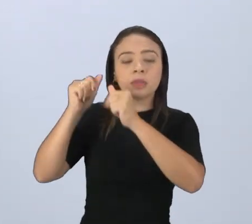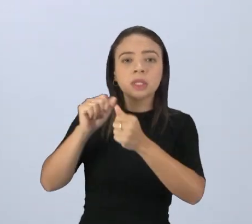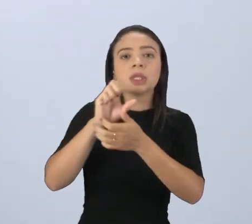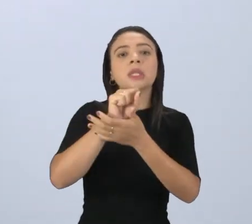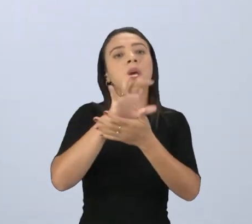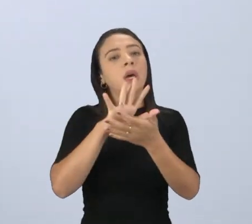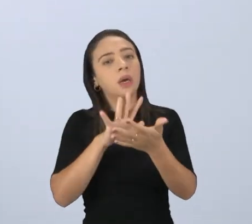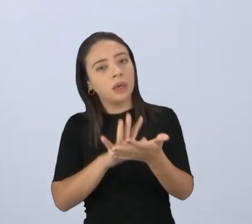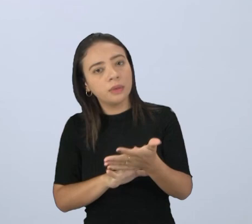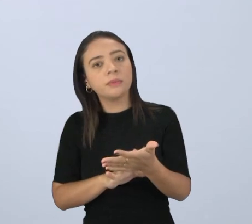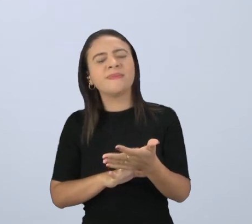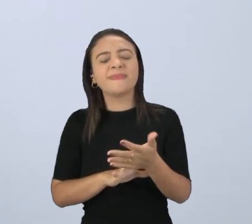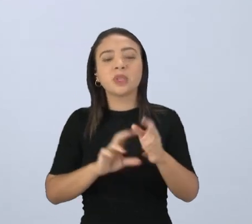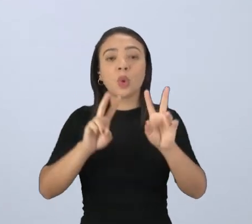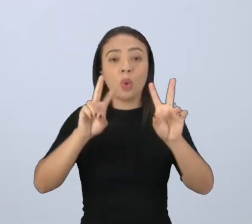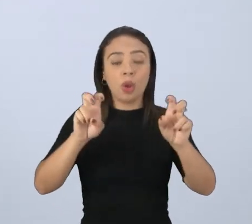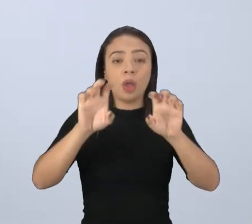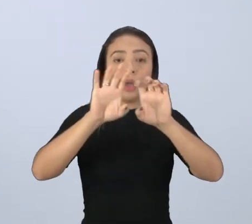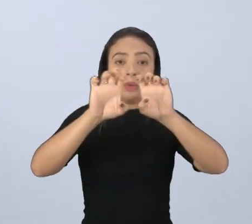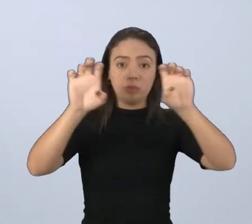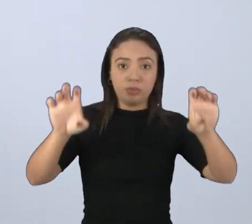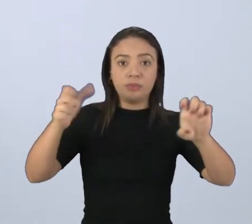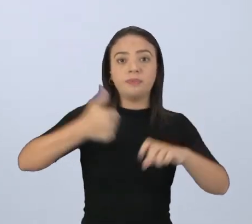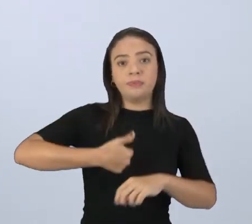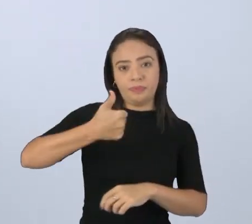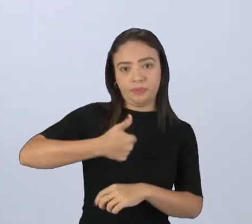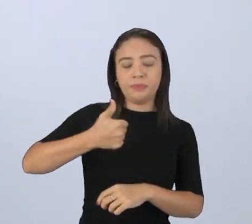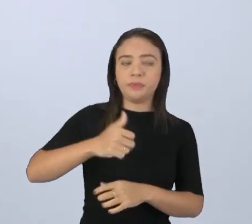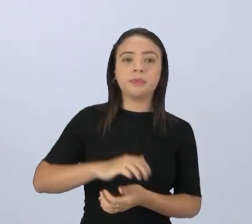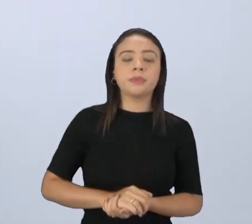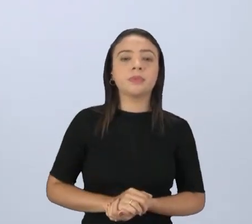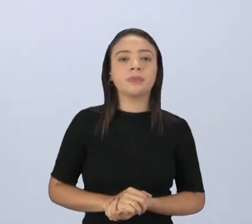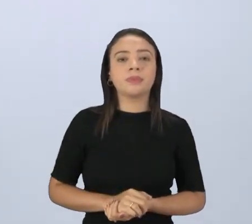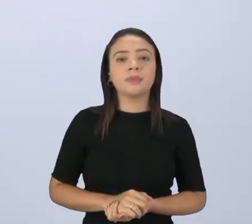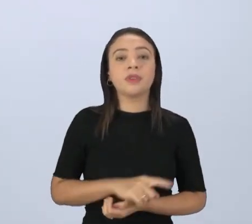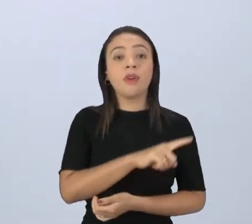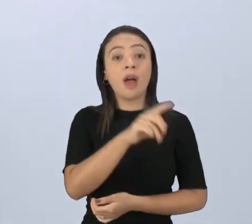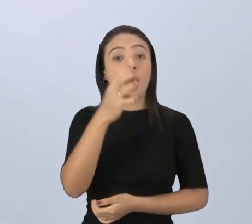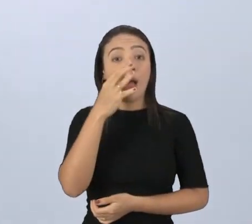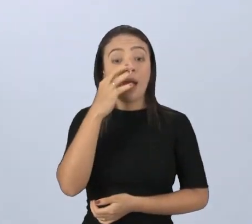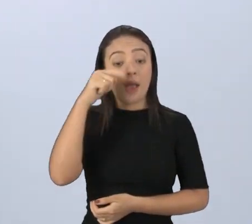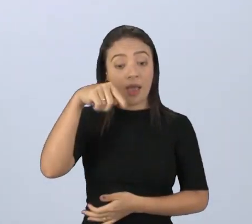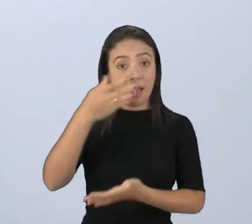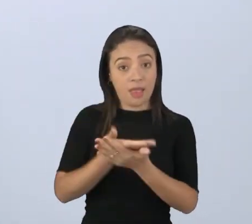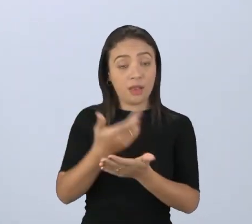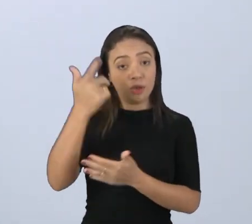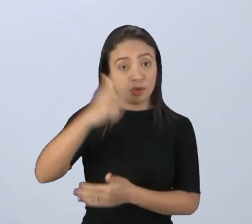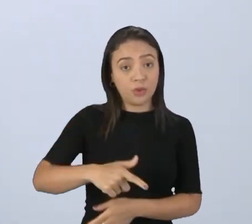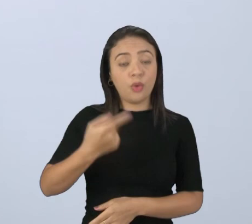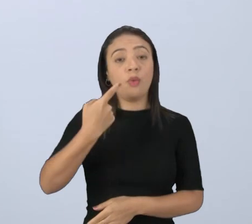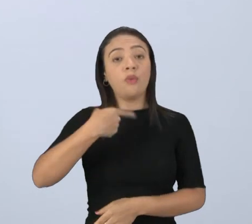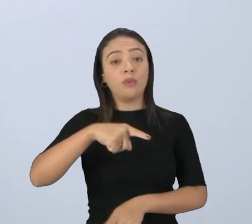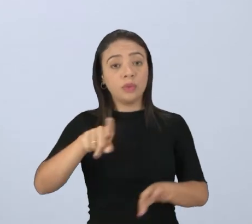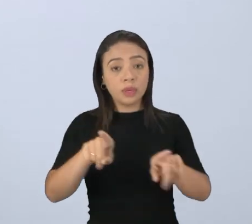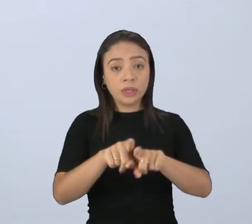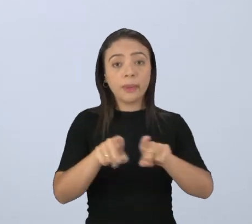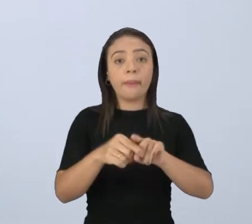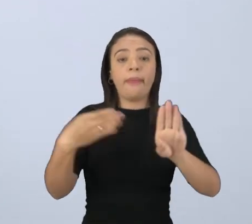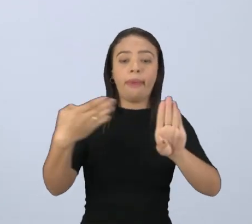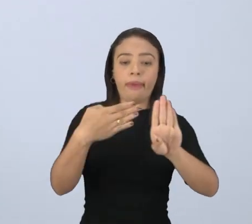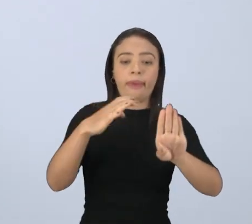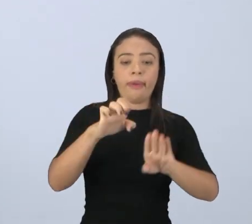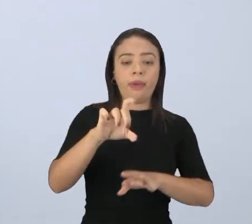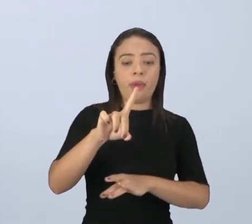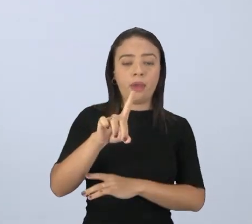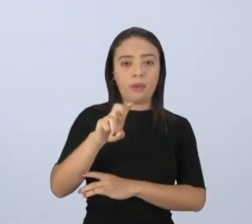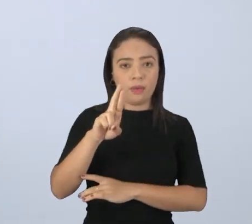de exercícios sobre equações do primeiro grau. Eu espero que vocês revejam essa aula e acessem a